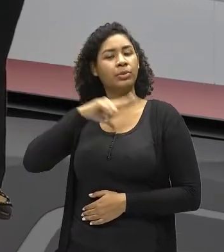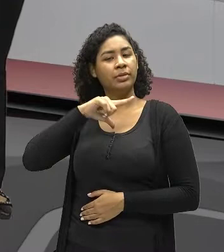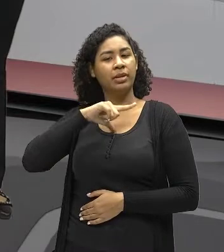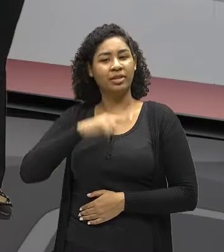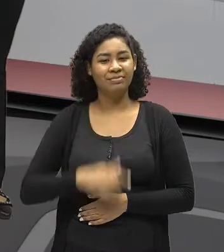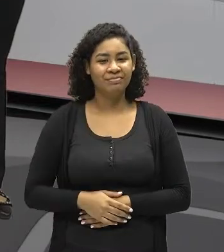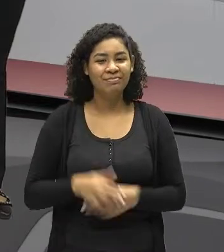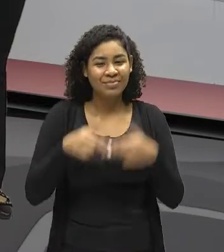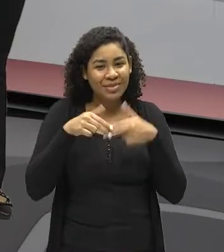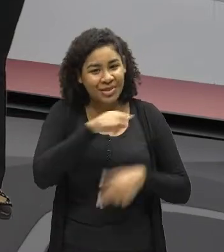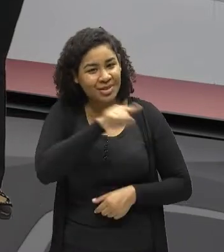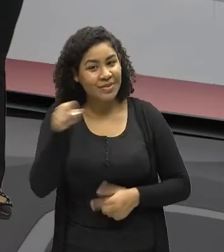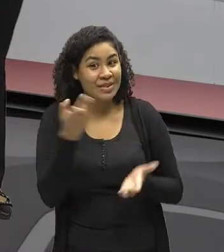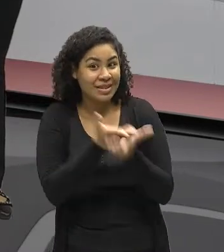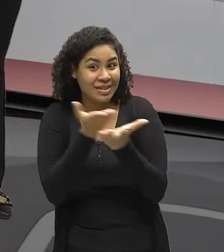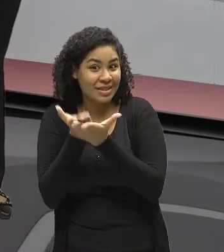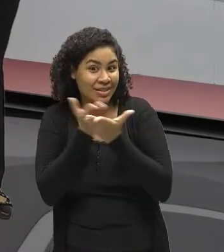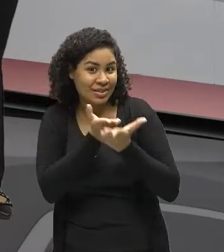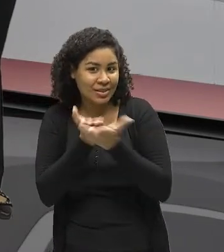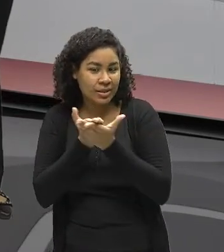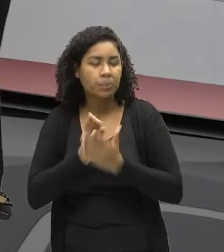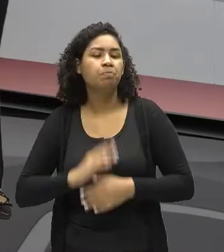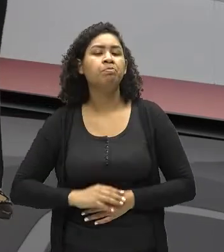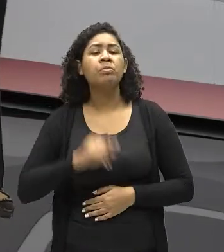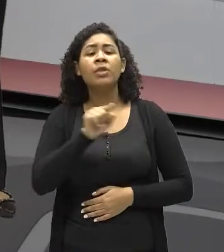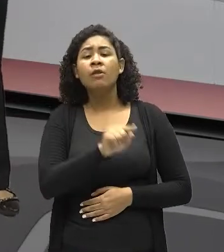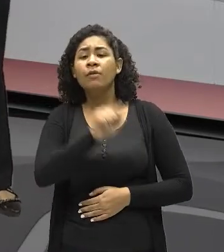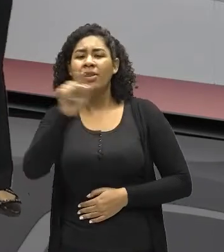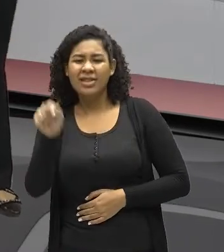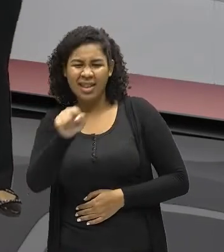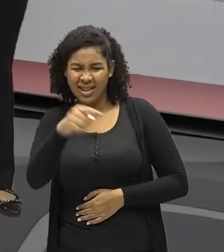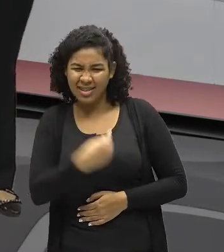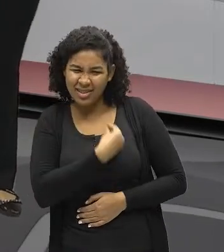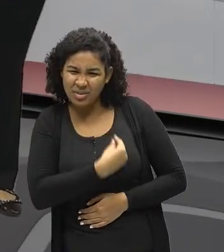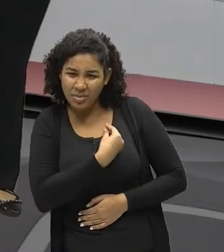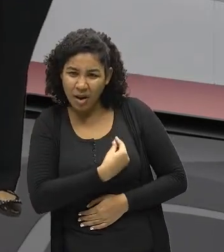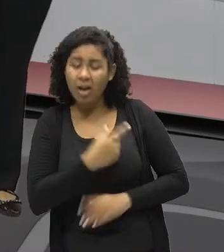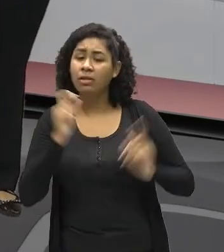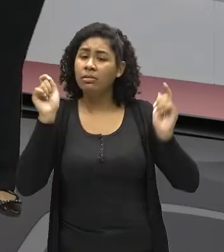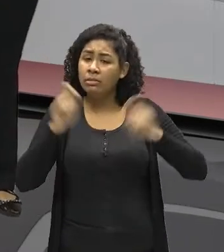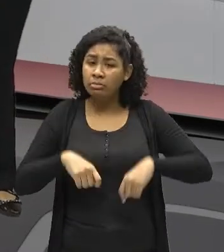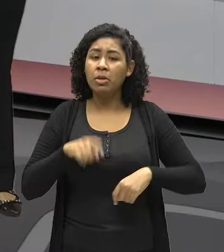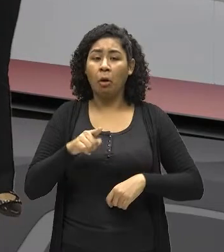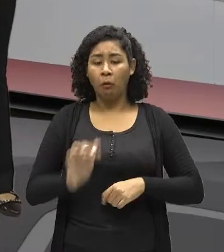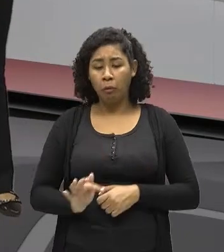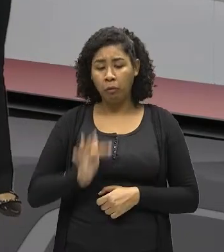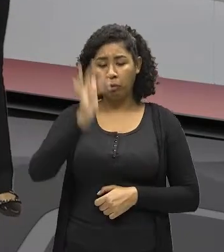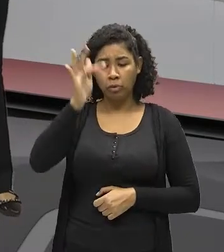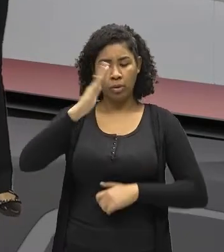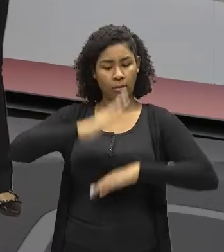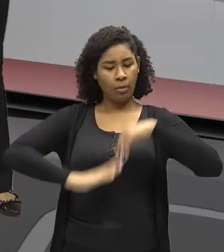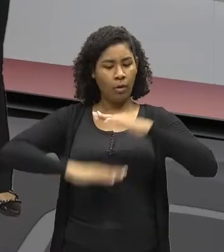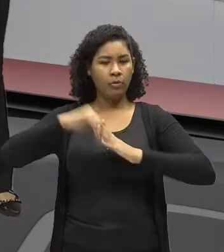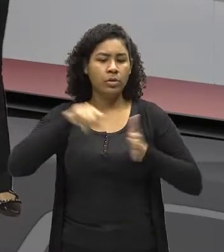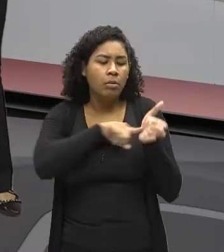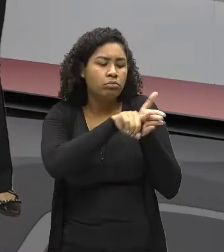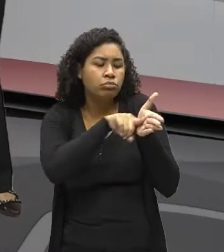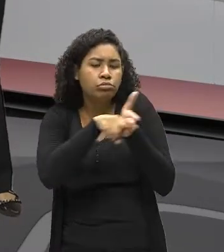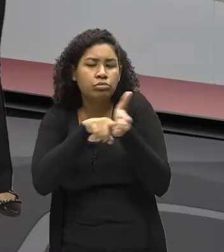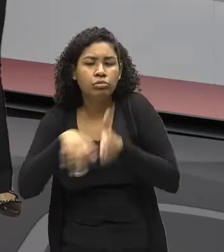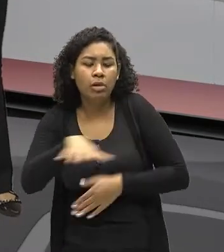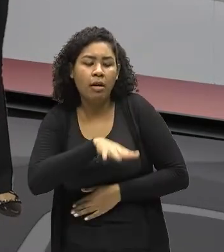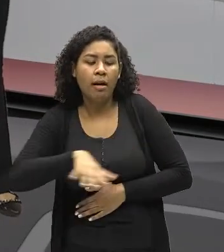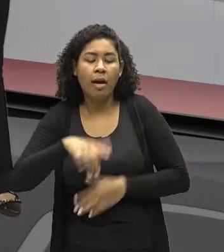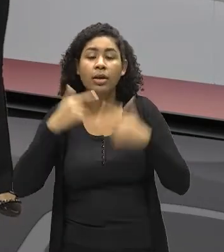É importante que daí de onde vocês estão possam sair os nossos linguísticos, os nossos pesquisadores